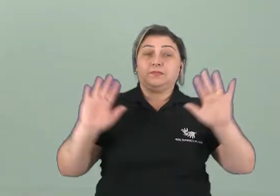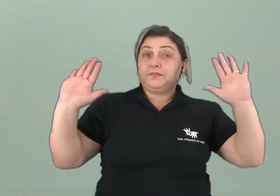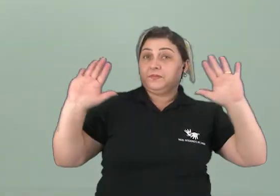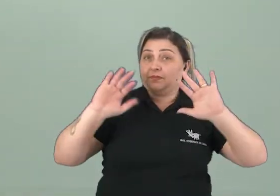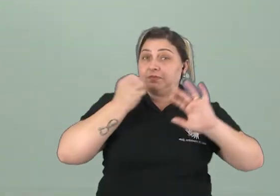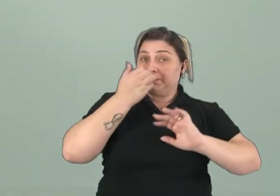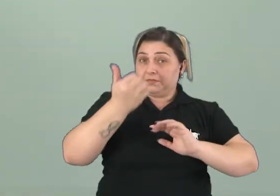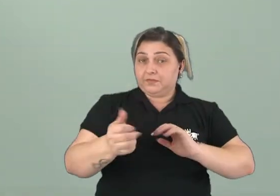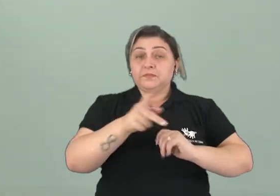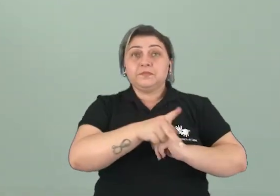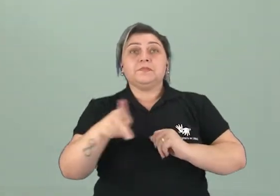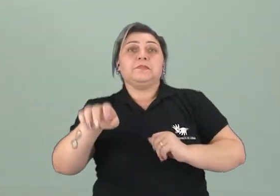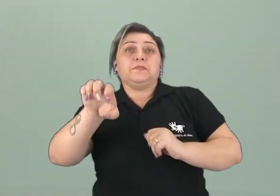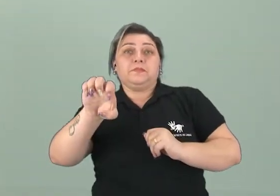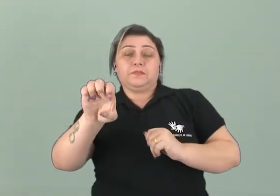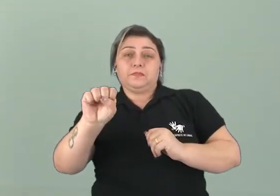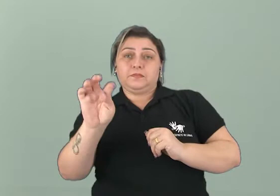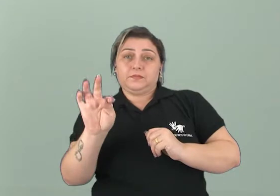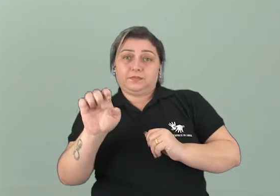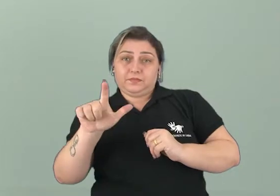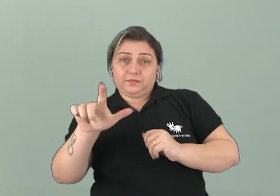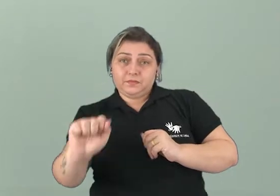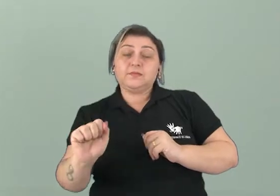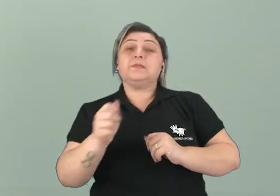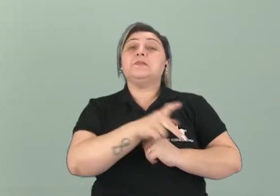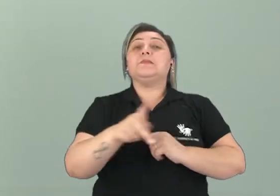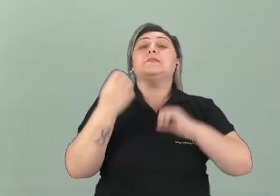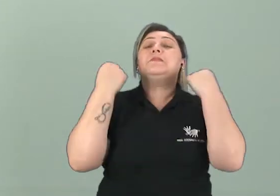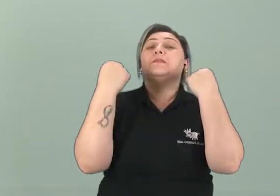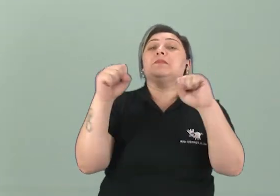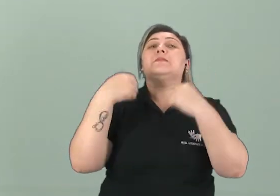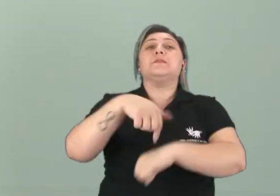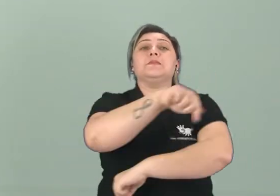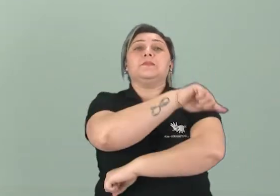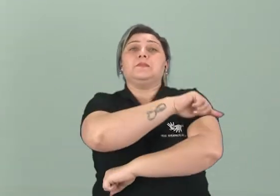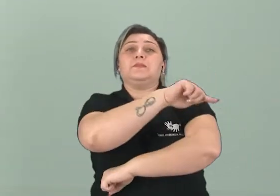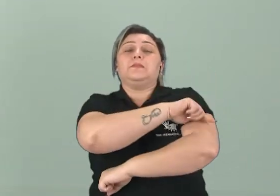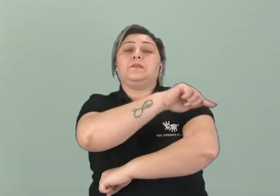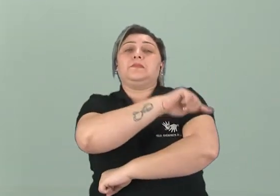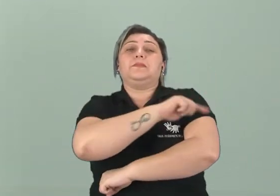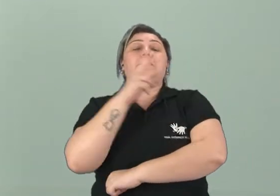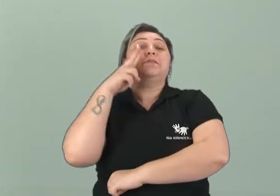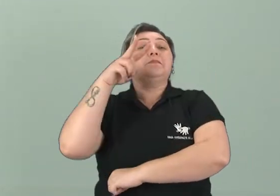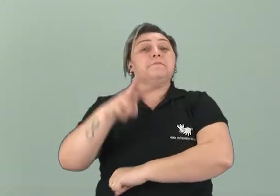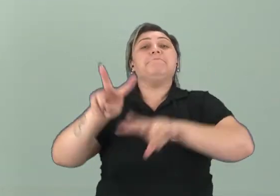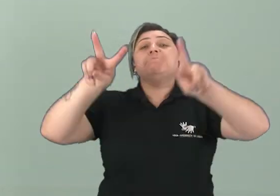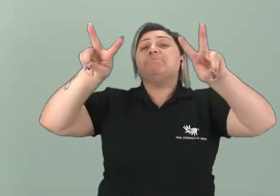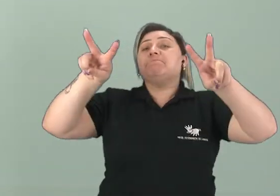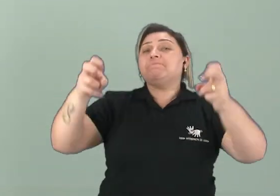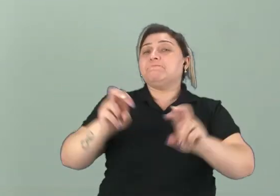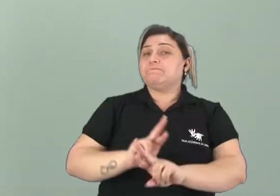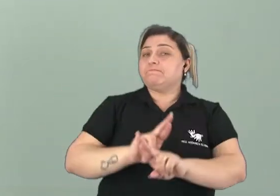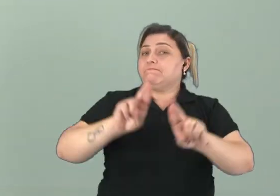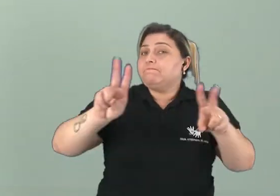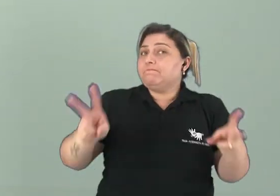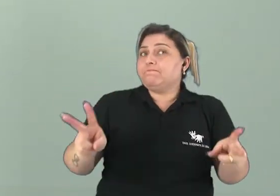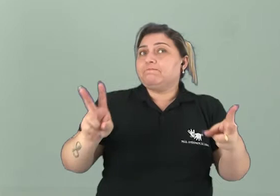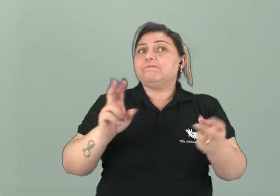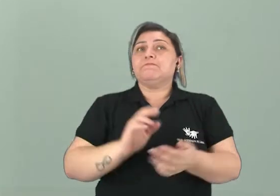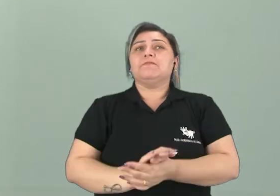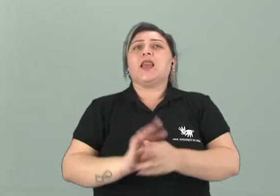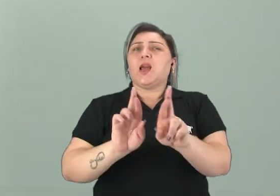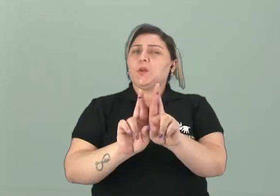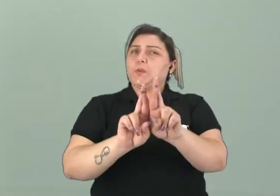Olá, tudo bem? Eu sou a professora Estela, professora de Educação Física, e para o 7º ano a gente vai ver um tema bem diferente, né?